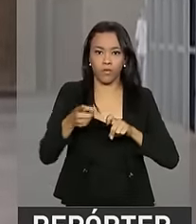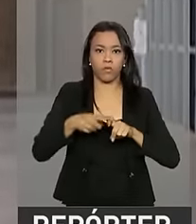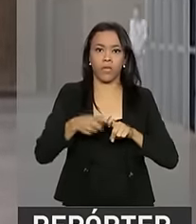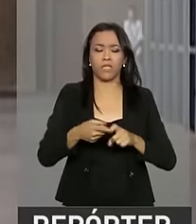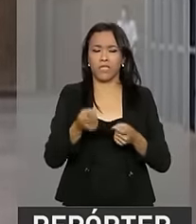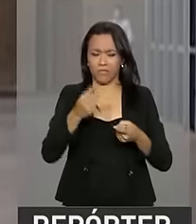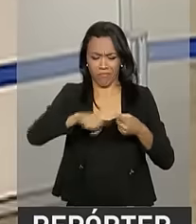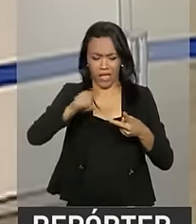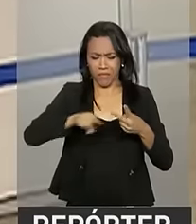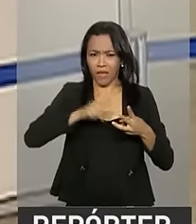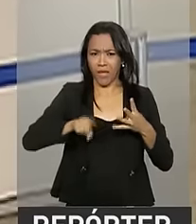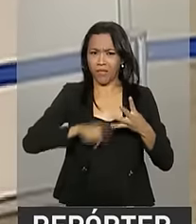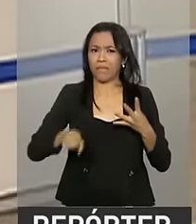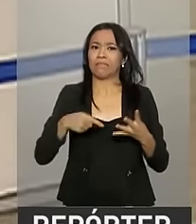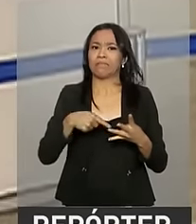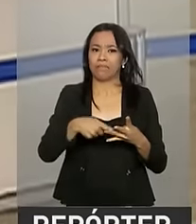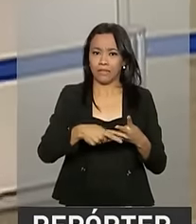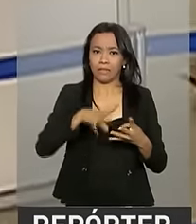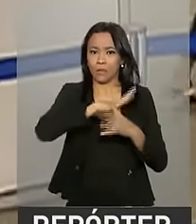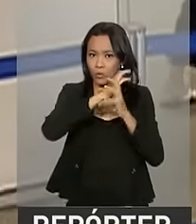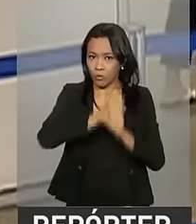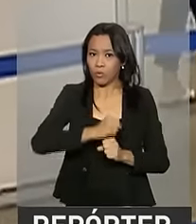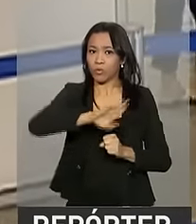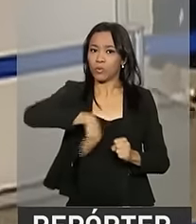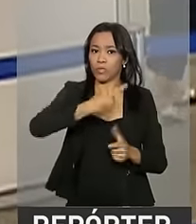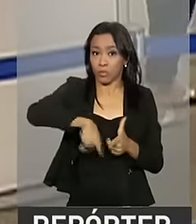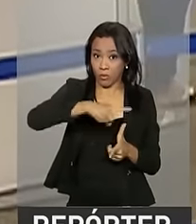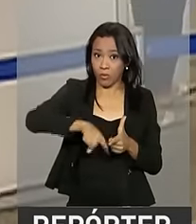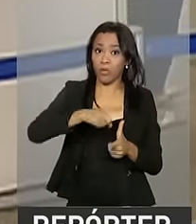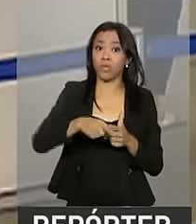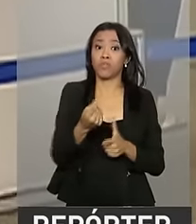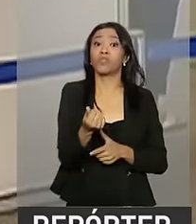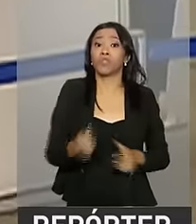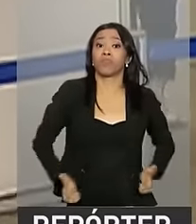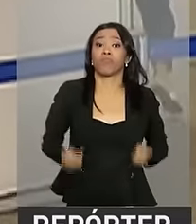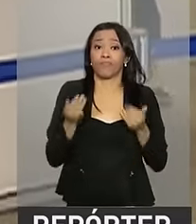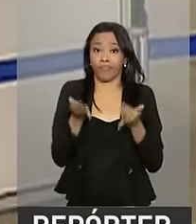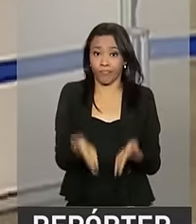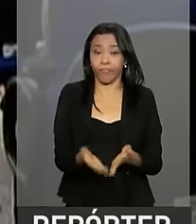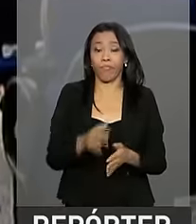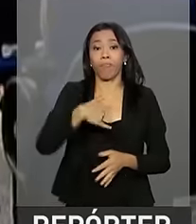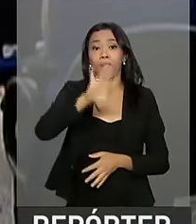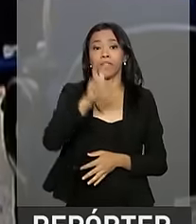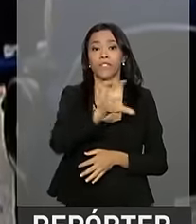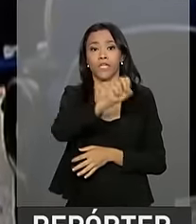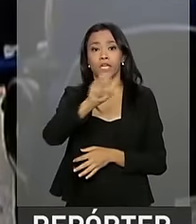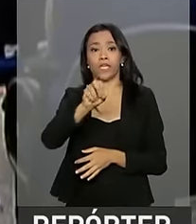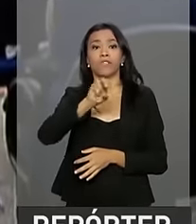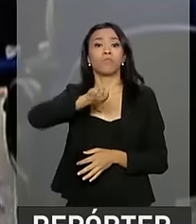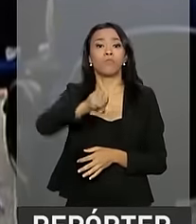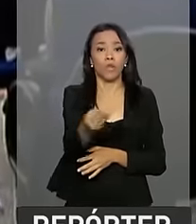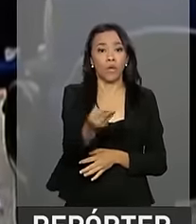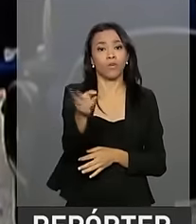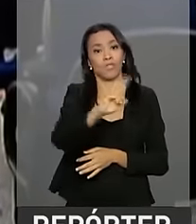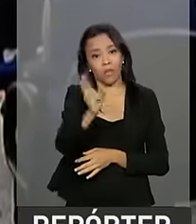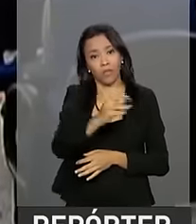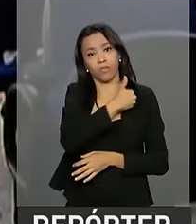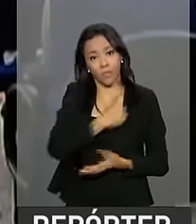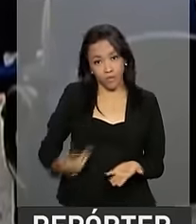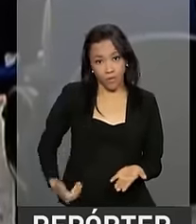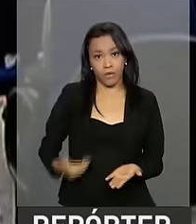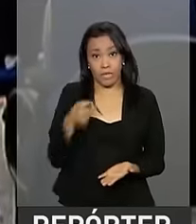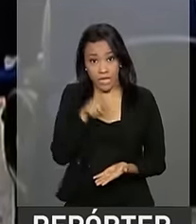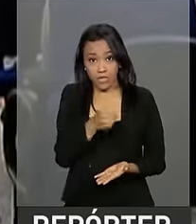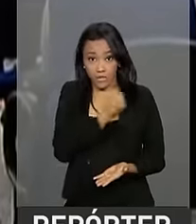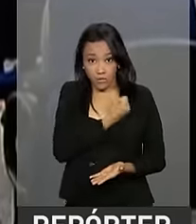com irregularidades eles custaram somente no mês de maio de 2015 mais de R 500 milhões de reais aos cofres públicos E se esses